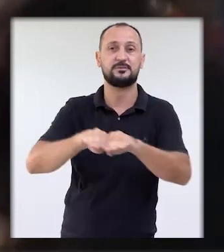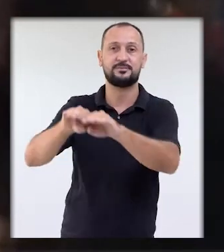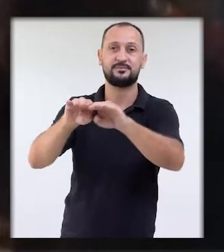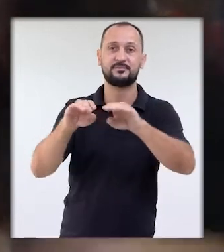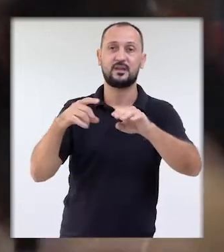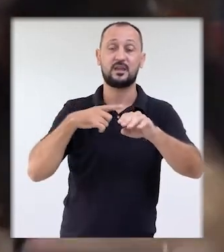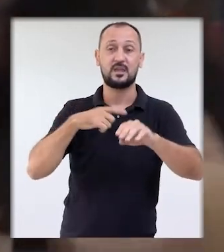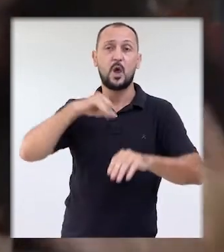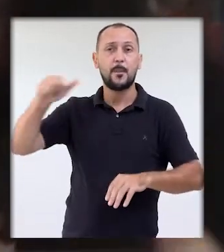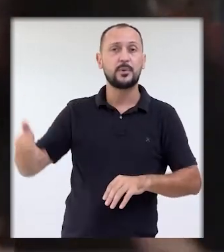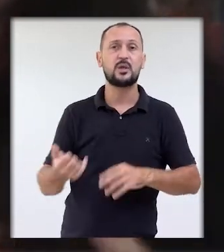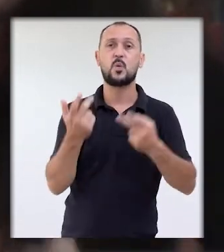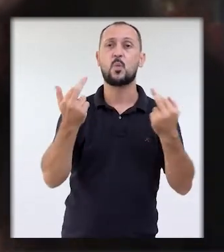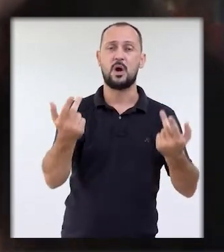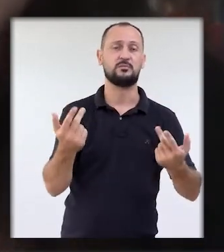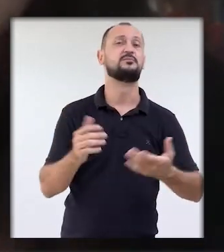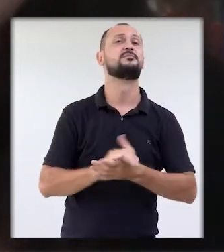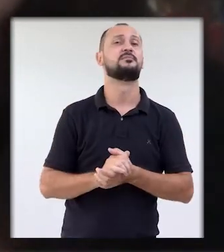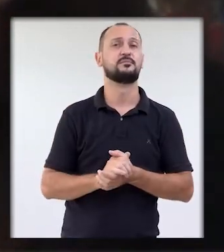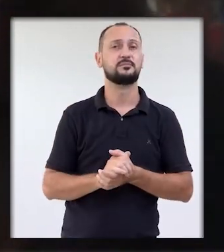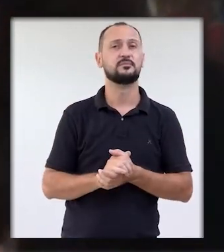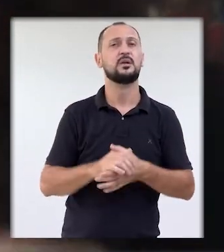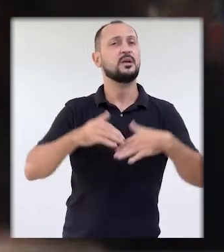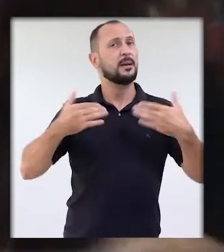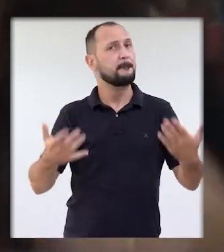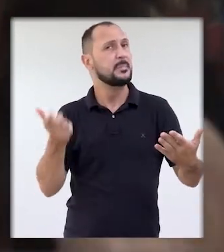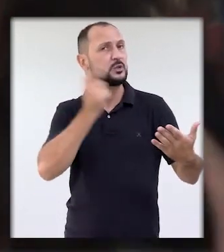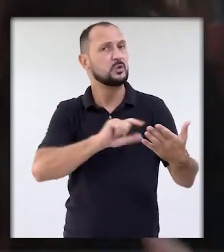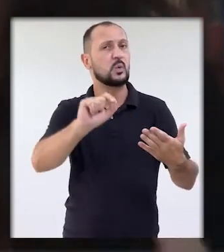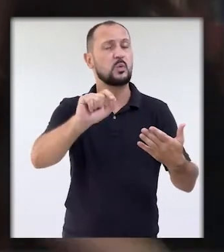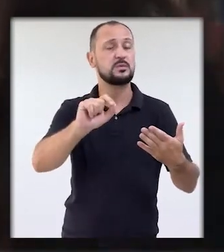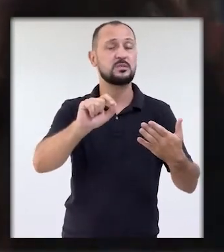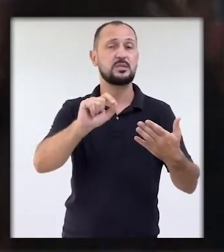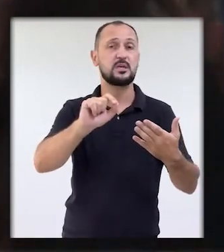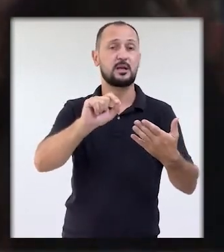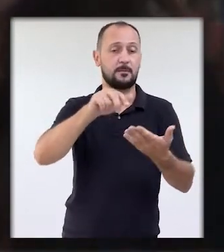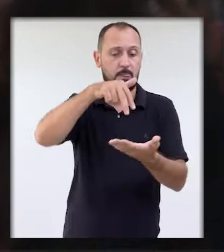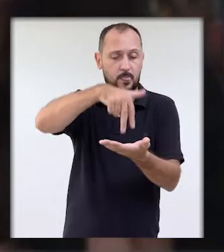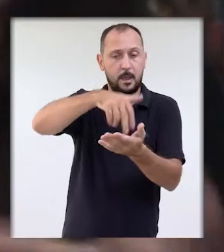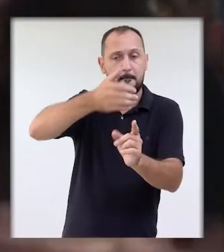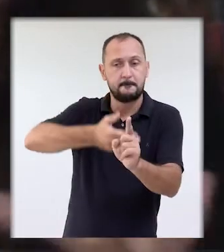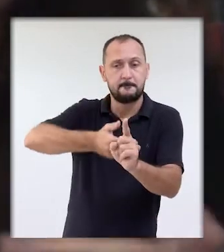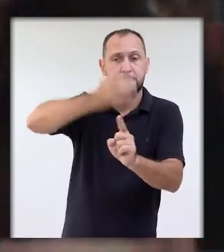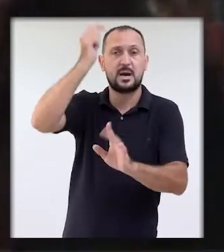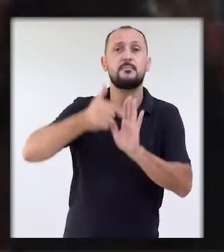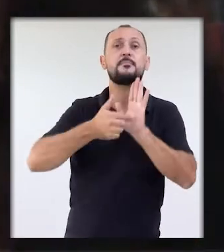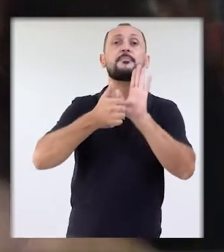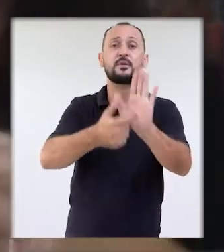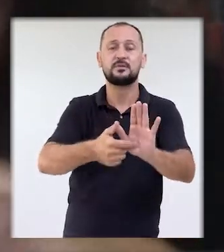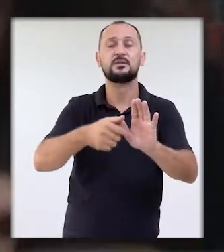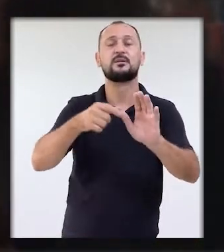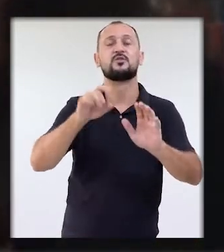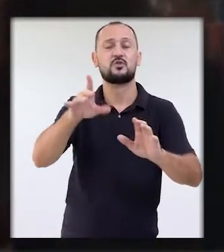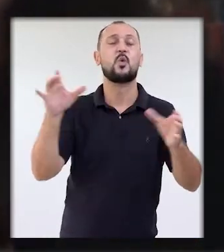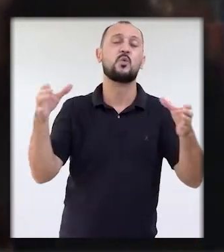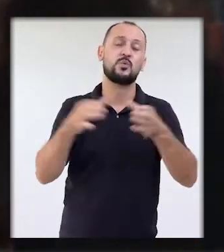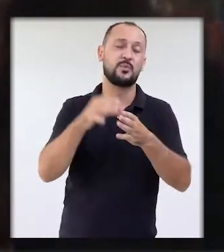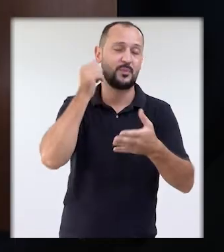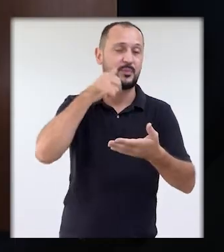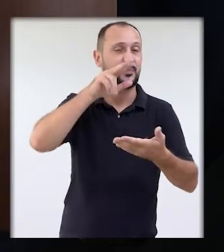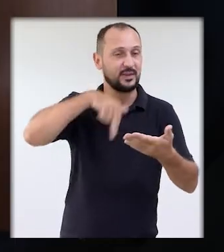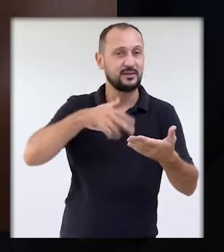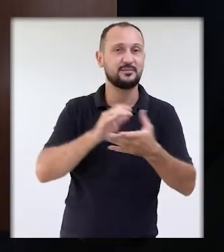ter oportunidades iguais. Então, para que a gente possa visibilizar, a gente faz esse grupo que só lê